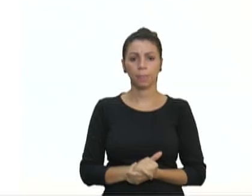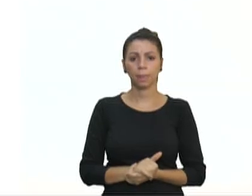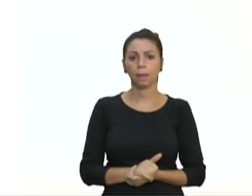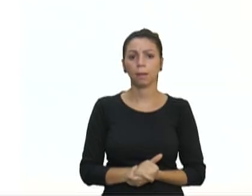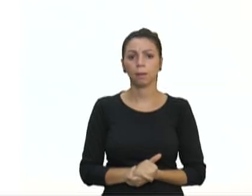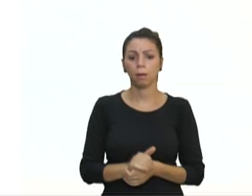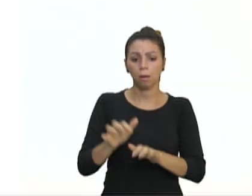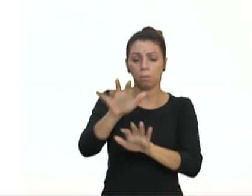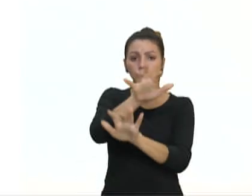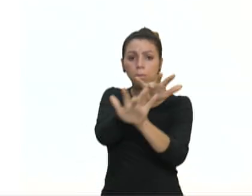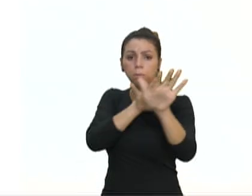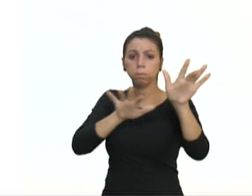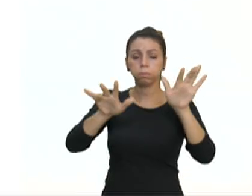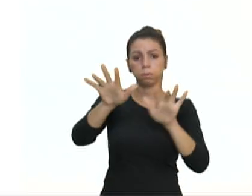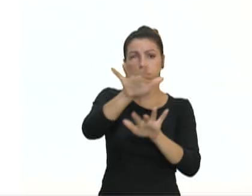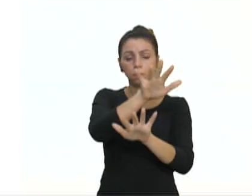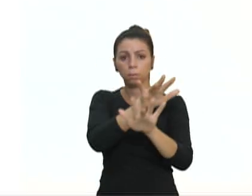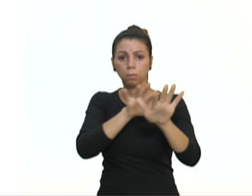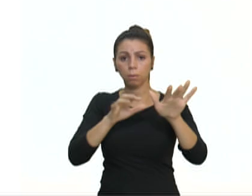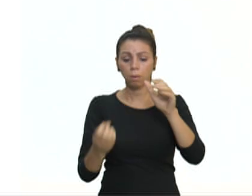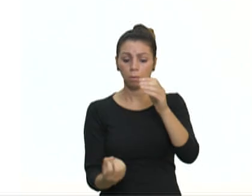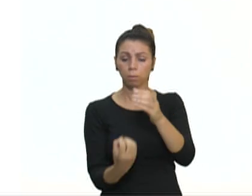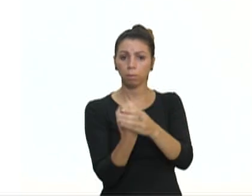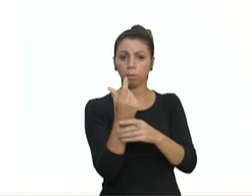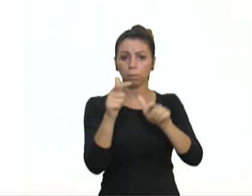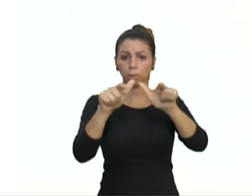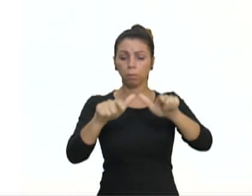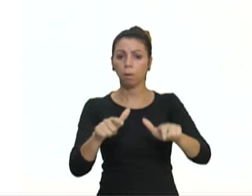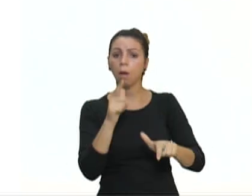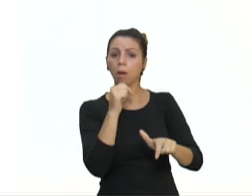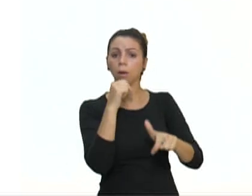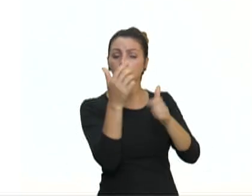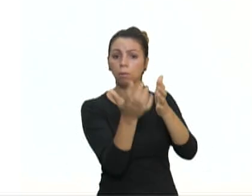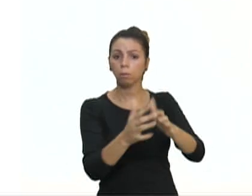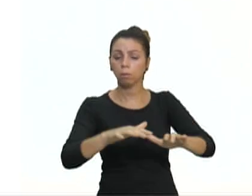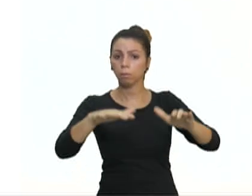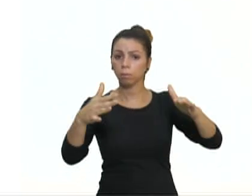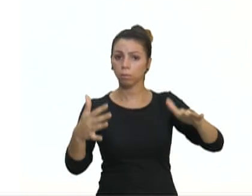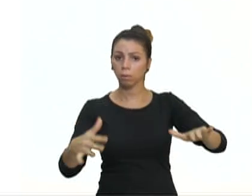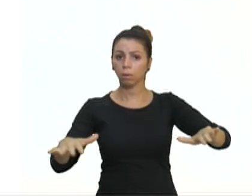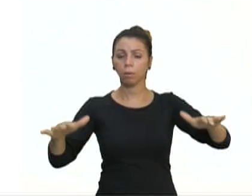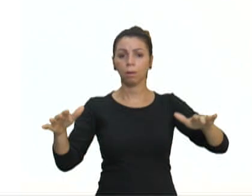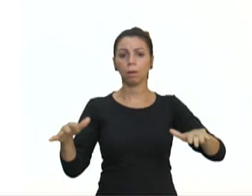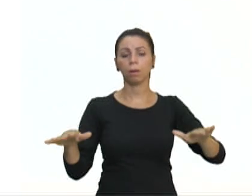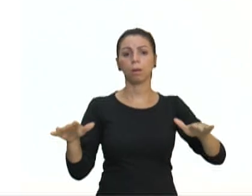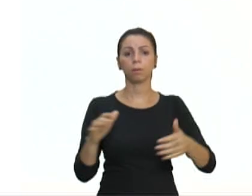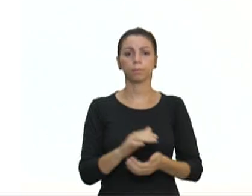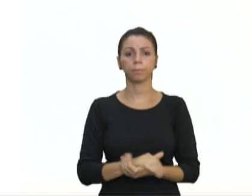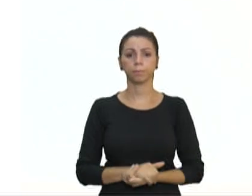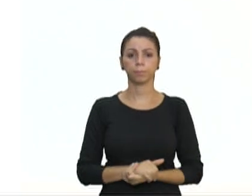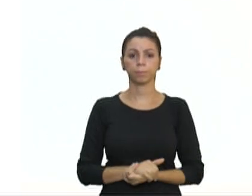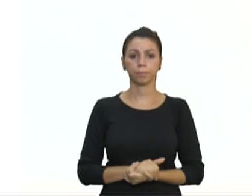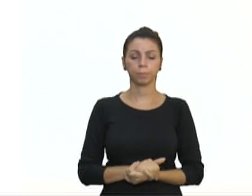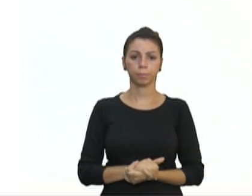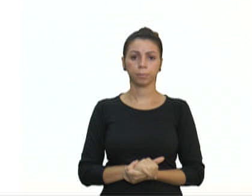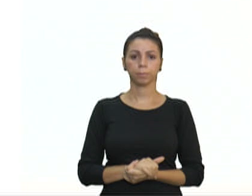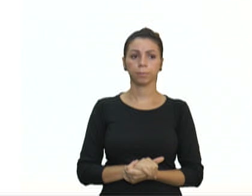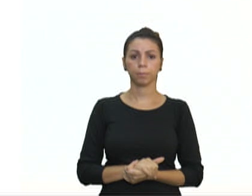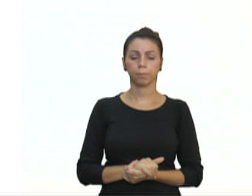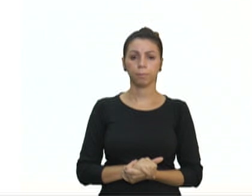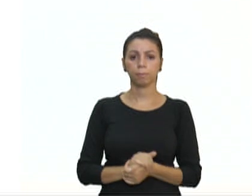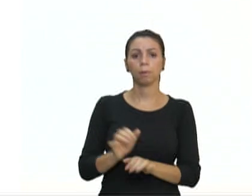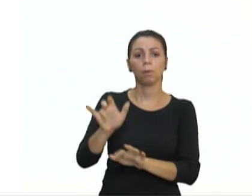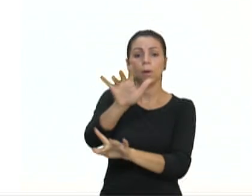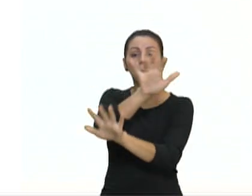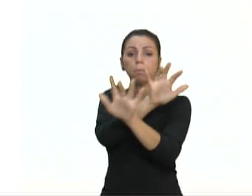oceânicas, as formadas sobre o oceano, carregam bastante umidade. Já aquelas